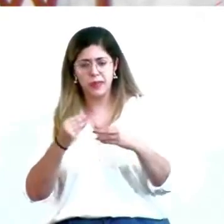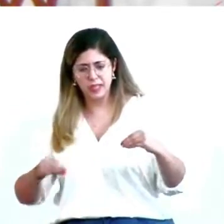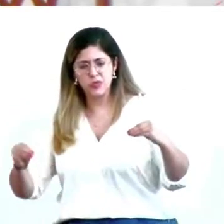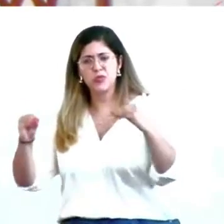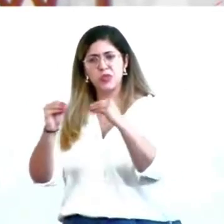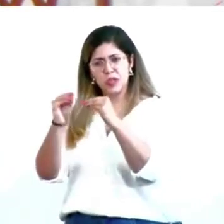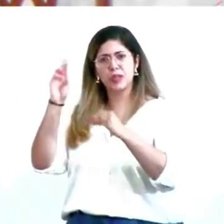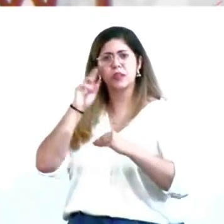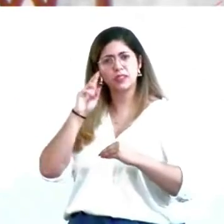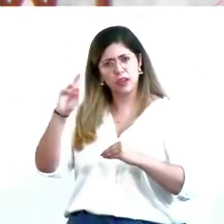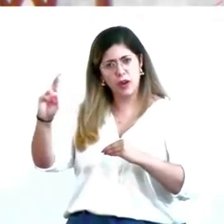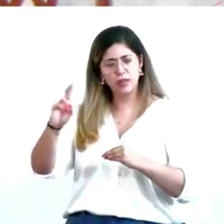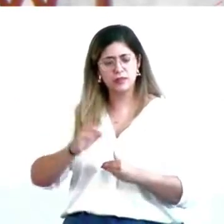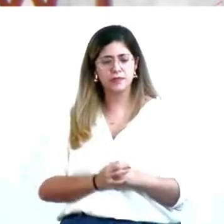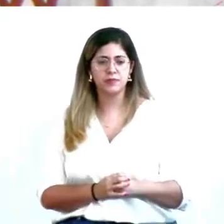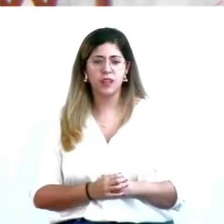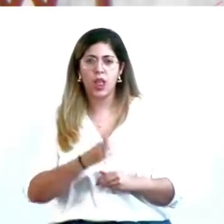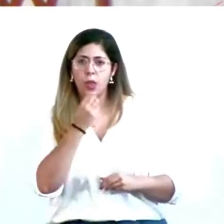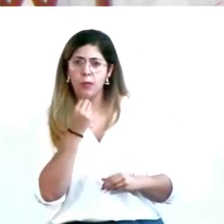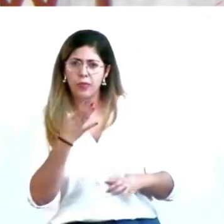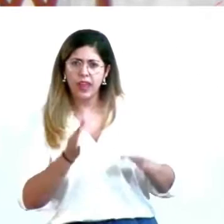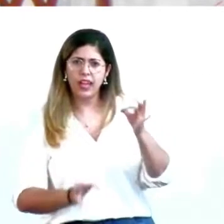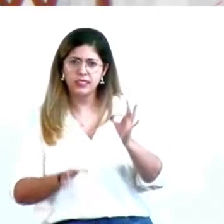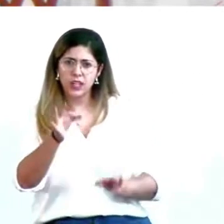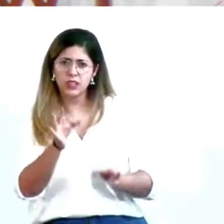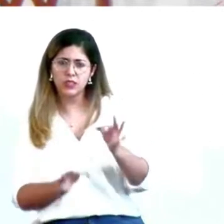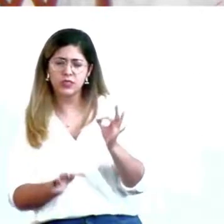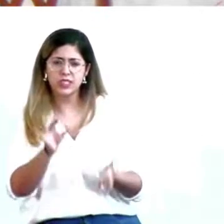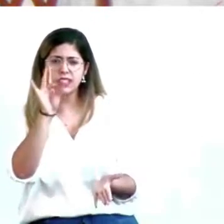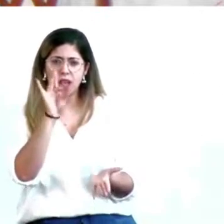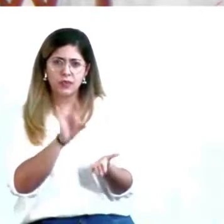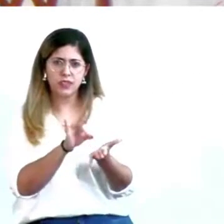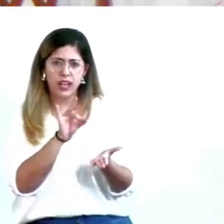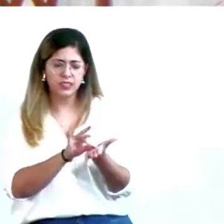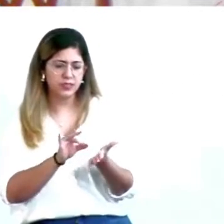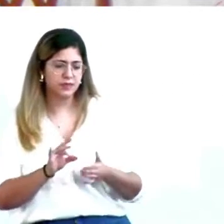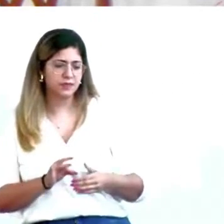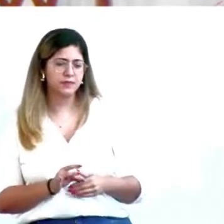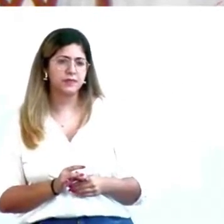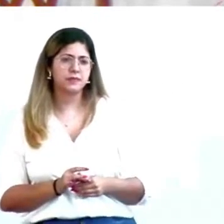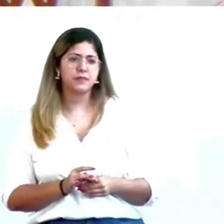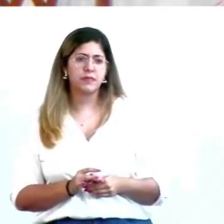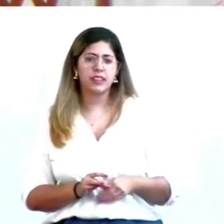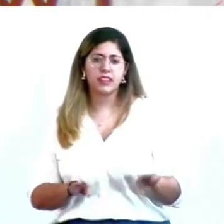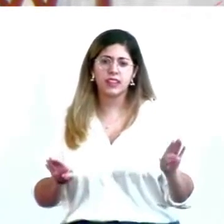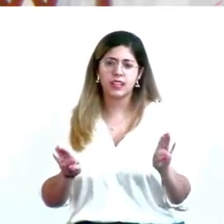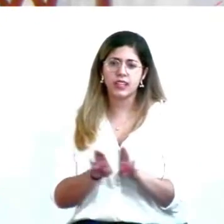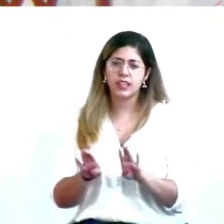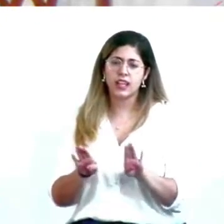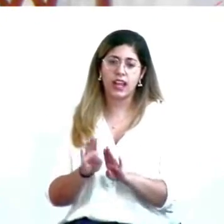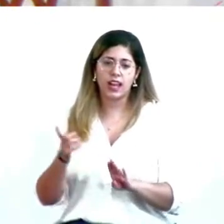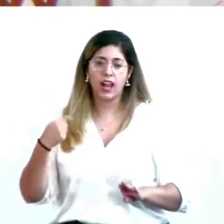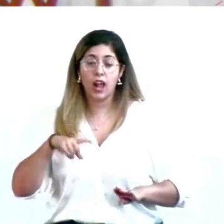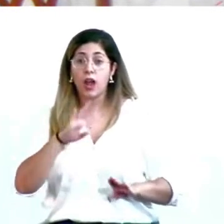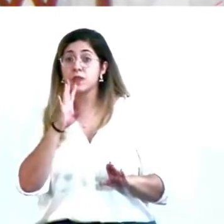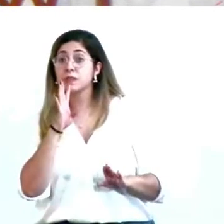a bondade, a justiça, a verdade, para vocês